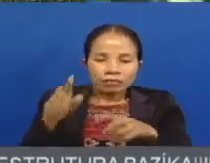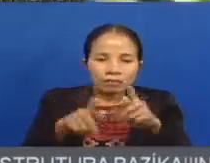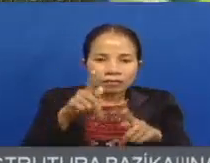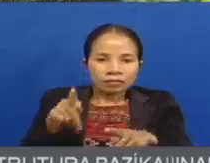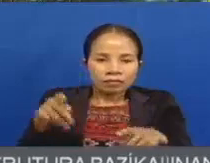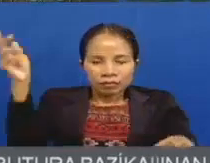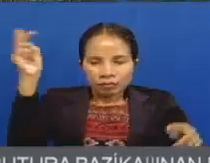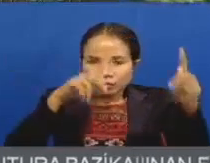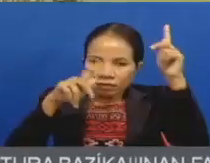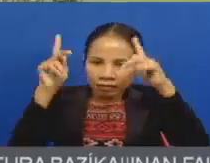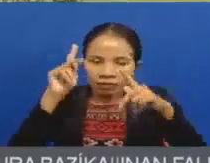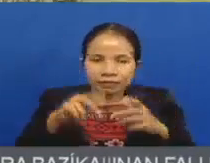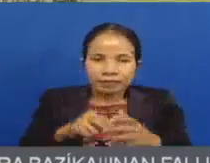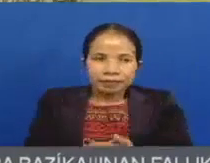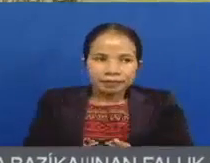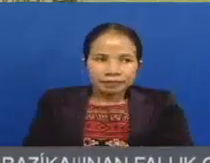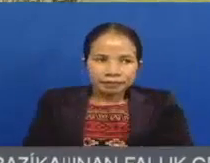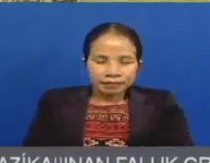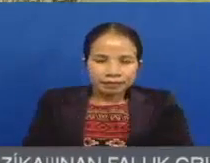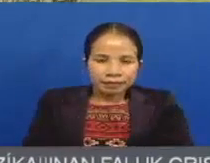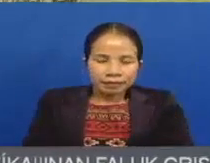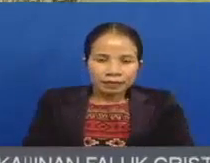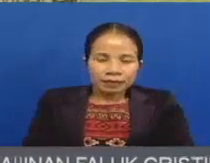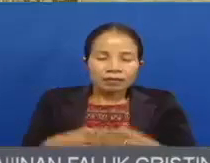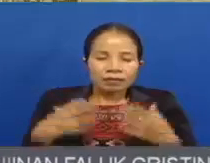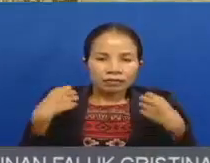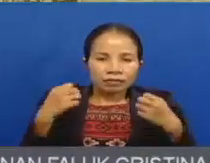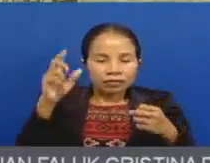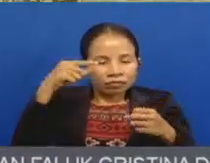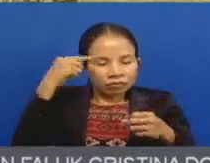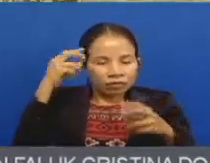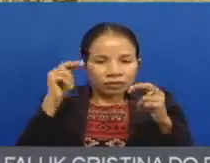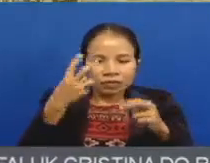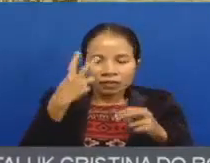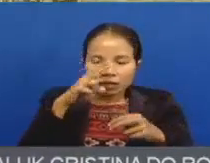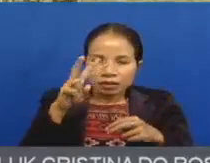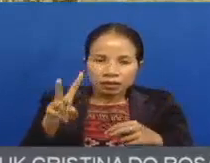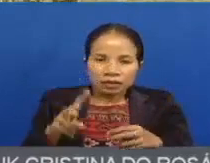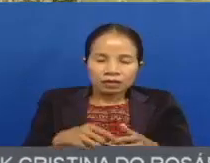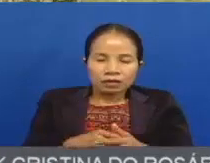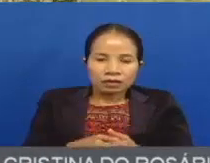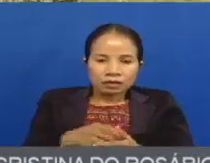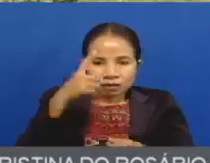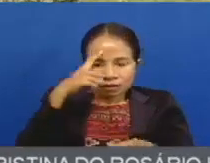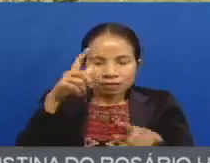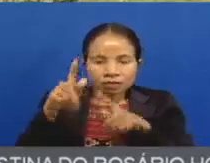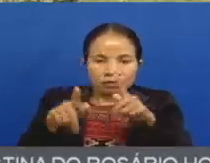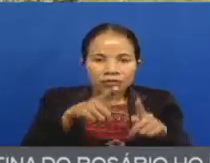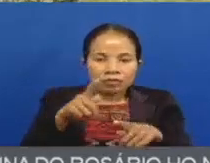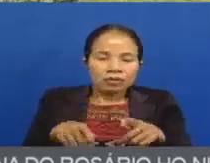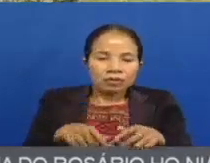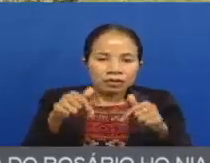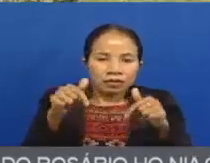Nia Preocupação. Fatimino de reforça para o governo tem que estar matando a boxe. Então, comunidade